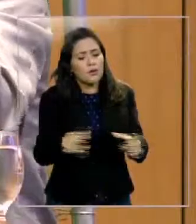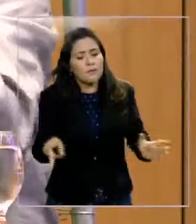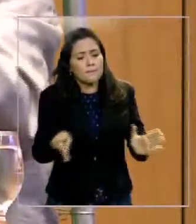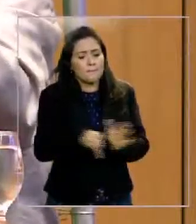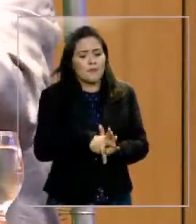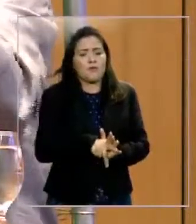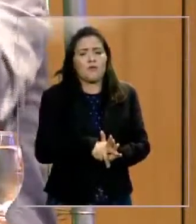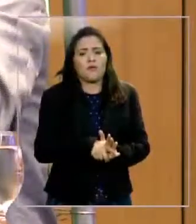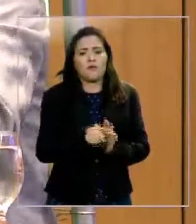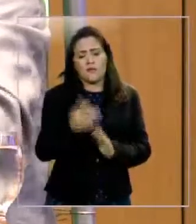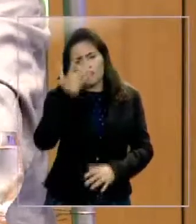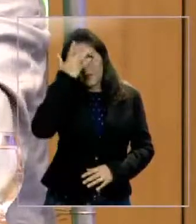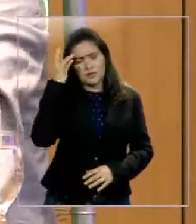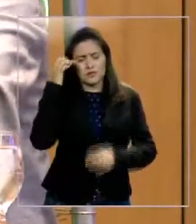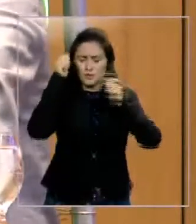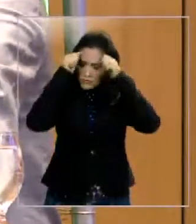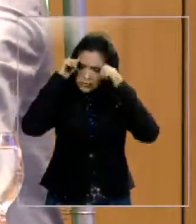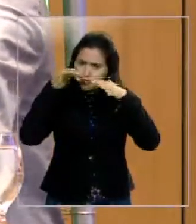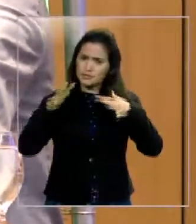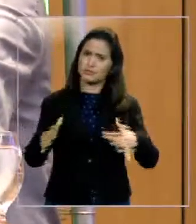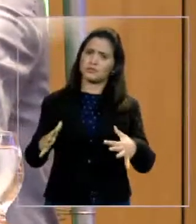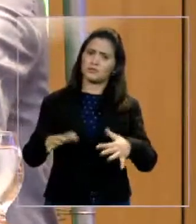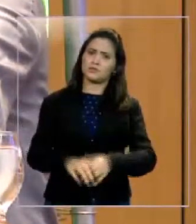dar atenção às pessoas com autismo.